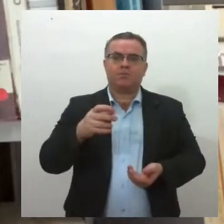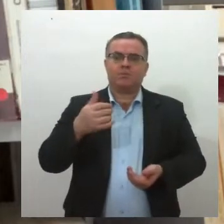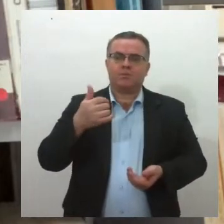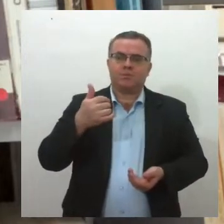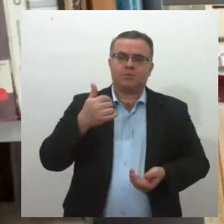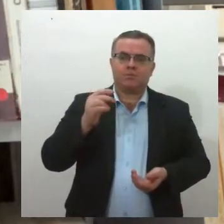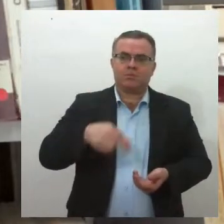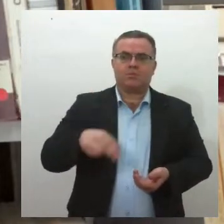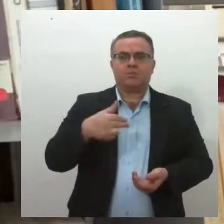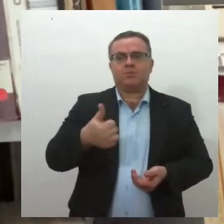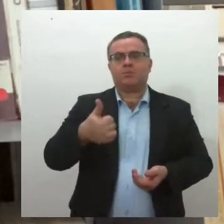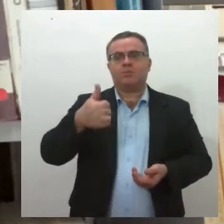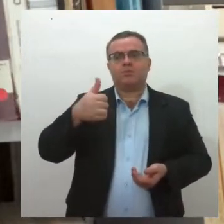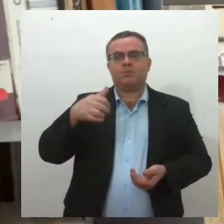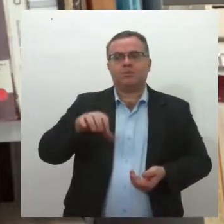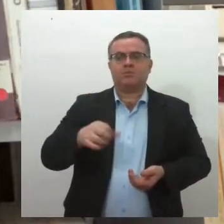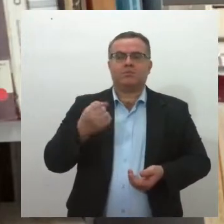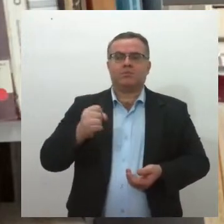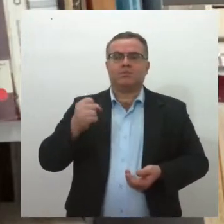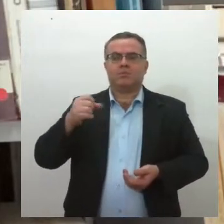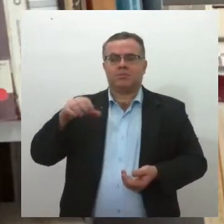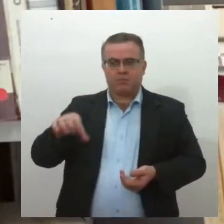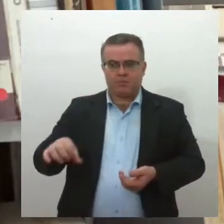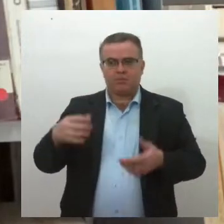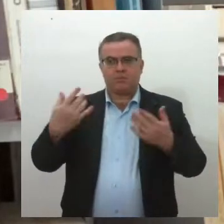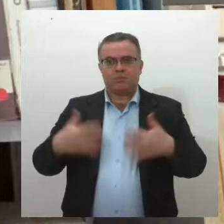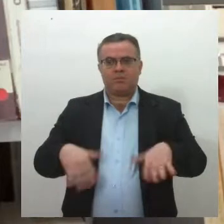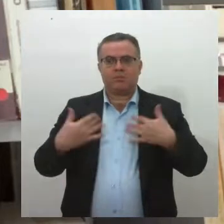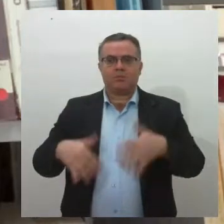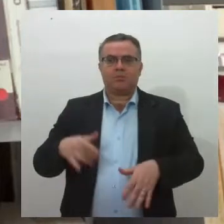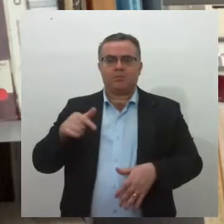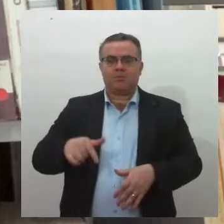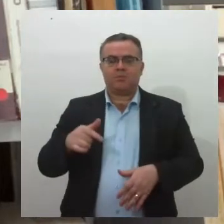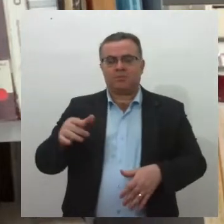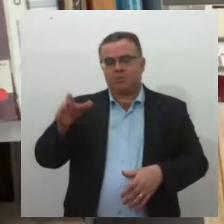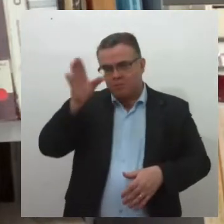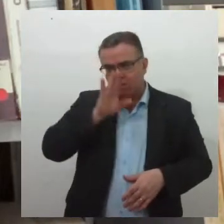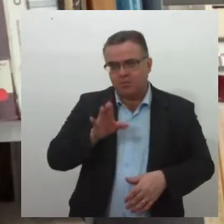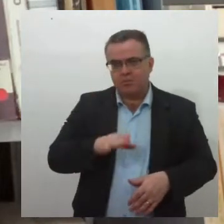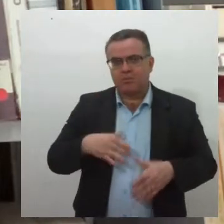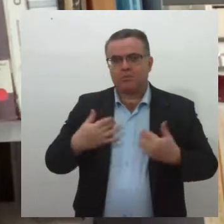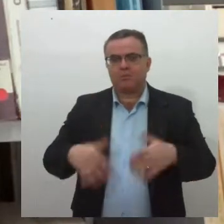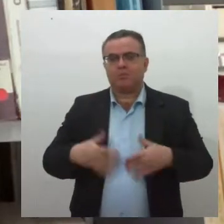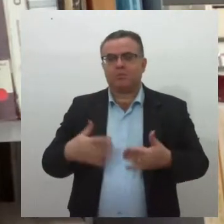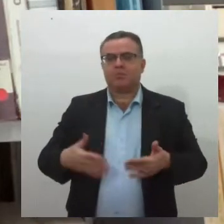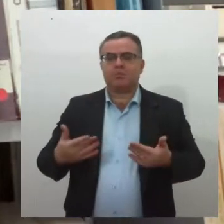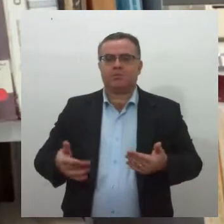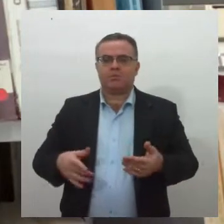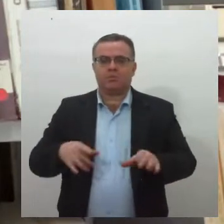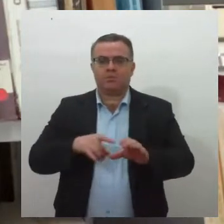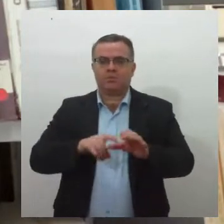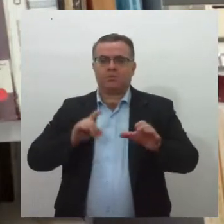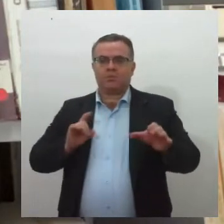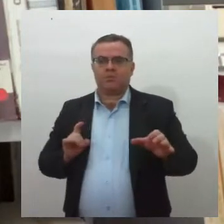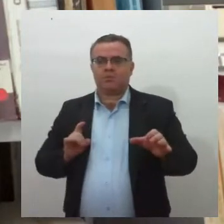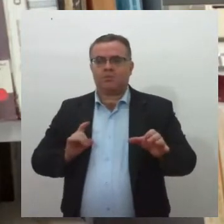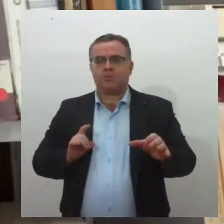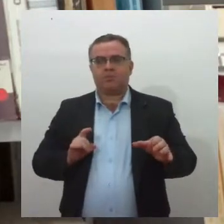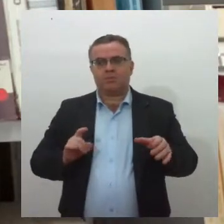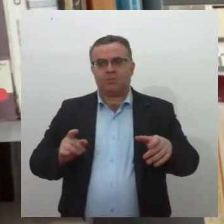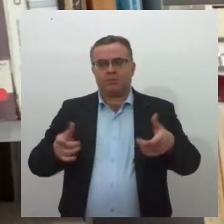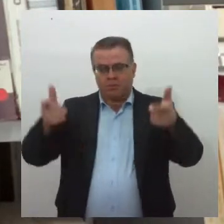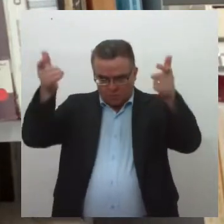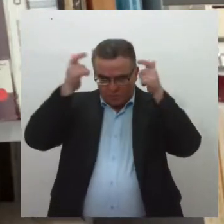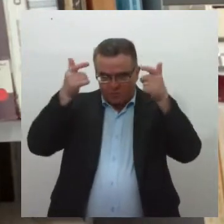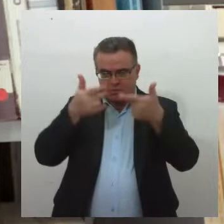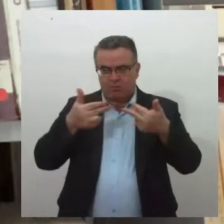de 1889 foi proclamada a República no Brasil, né? Então foi destituída a monarquia, né, sob